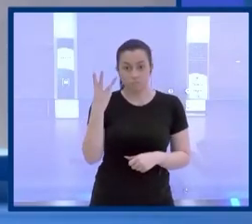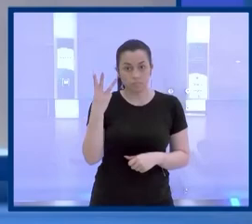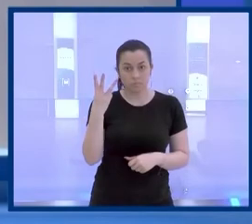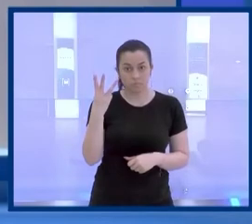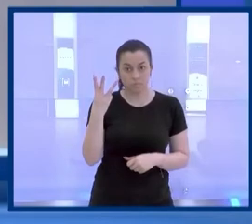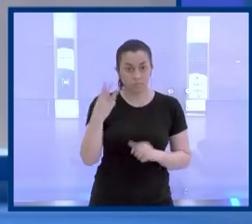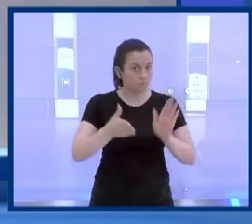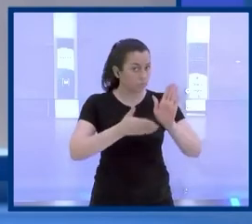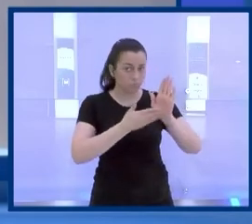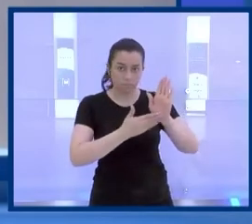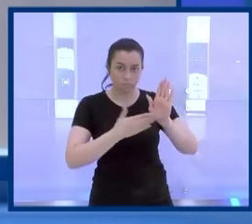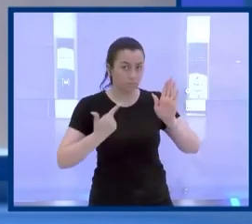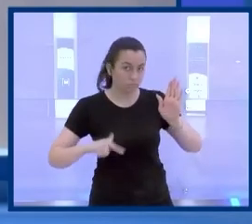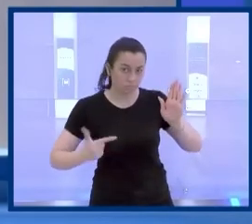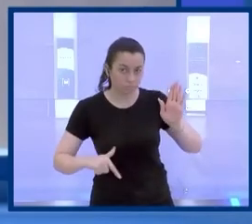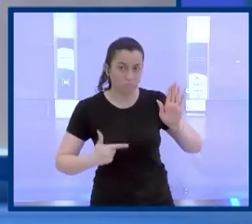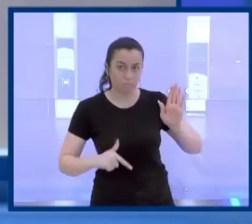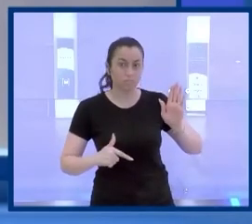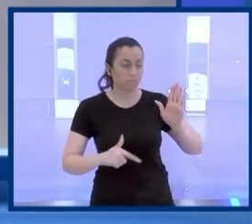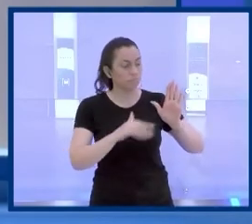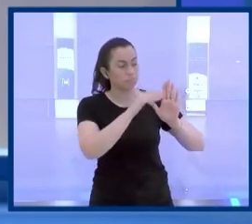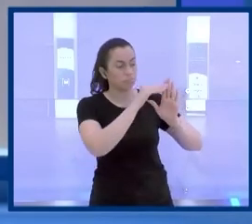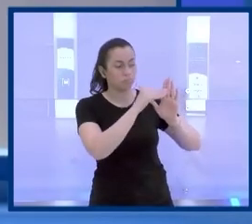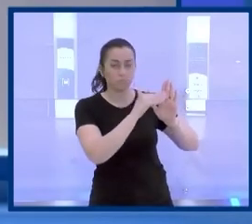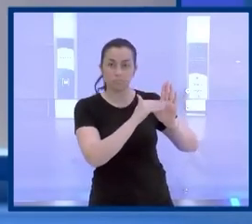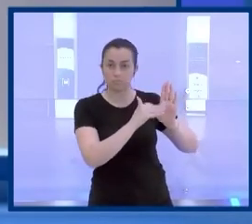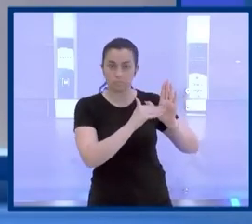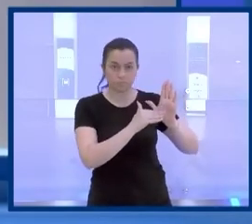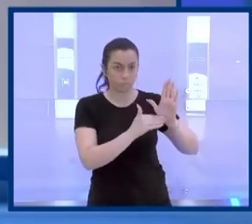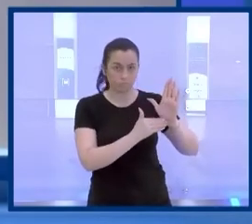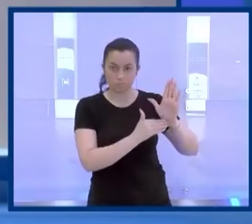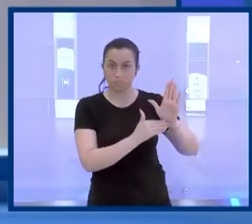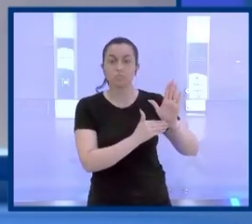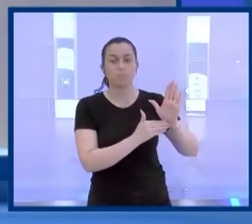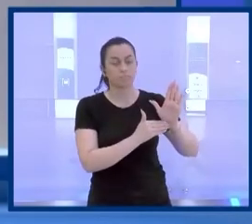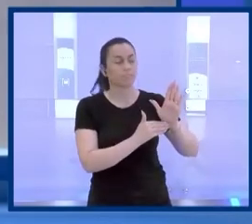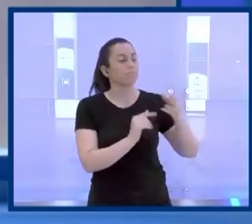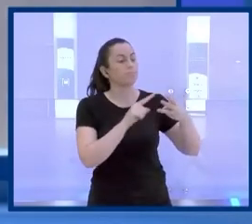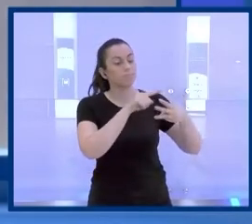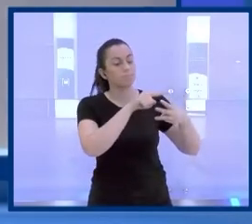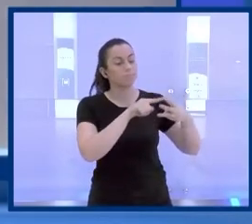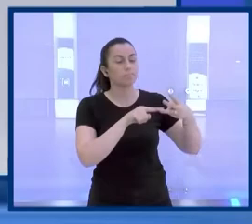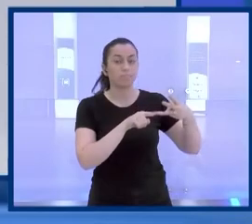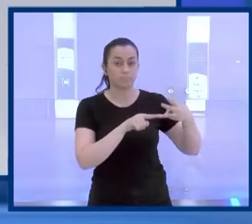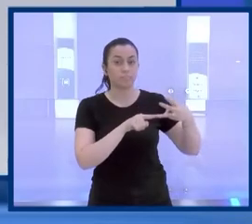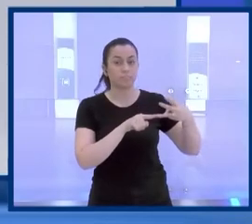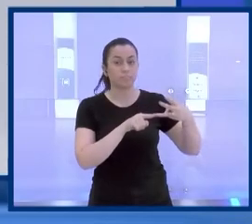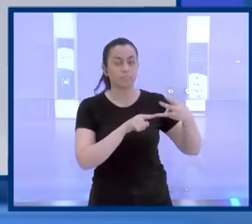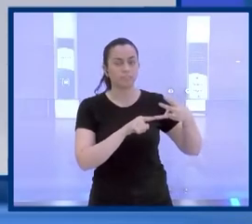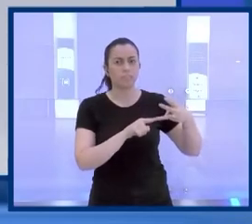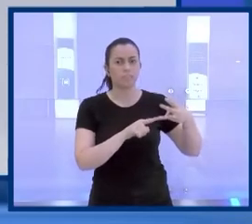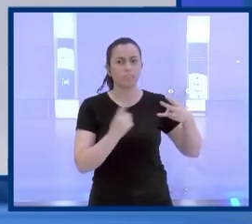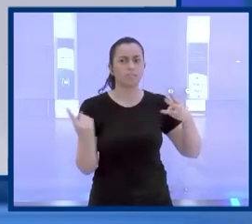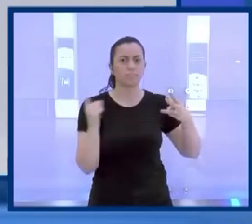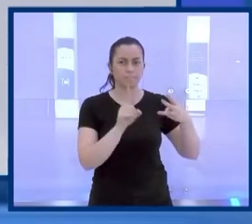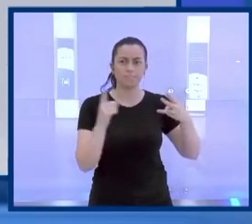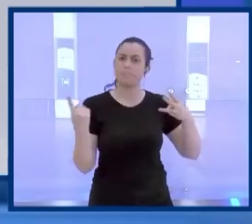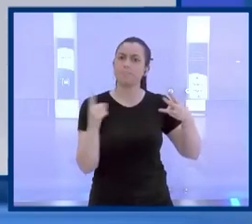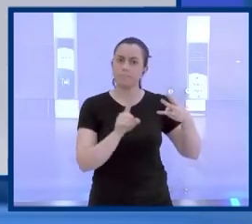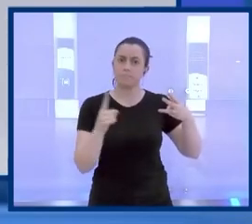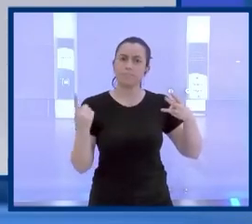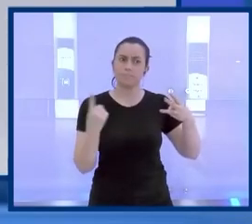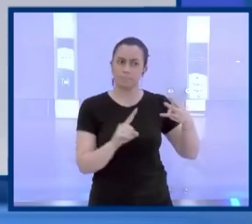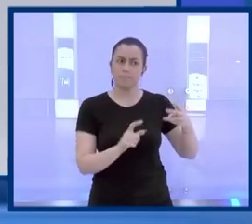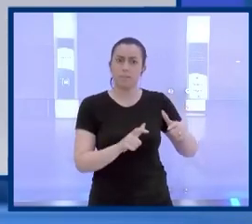propostas selecionadas nos termos informados anteriormente, as três proponentes que houverem ofertado as